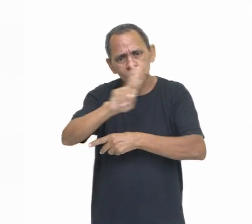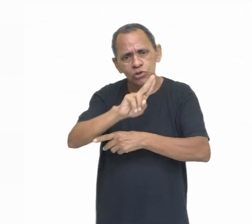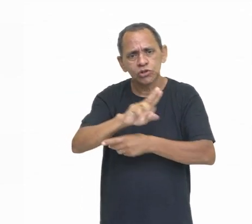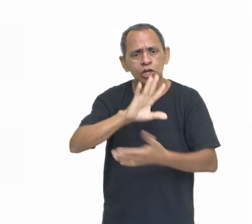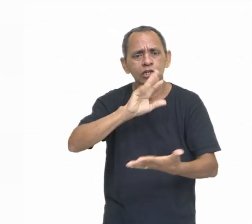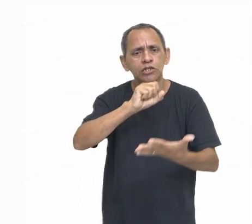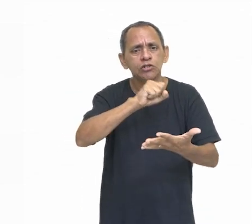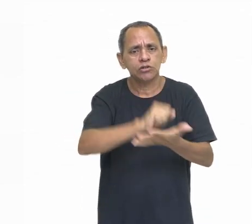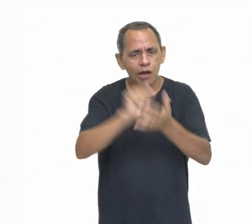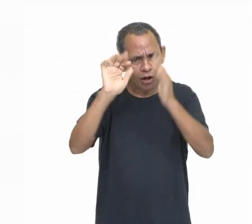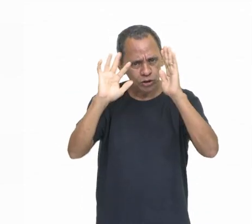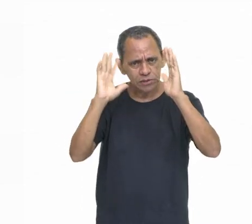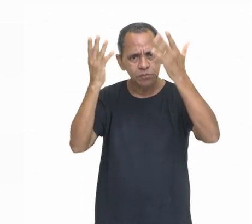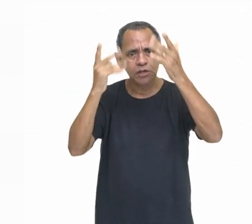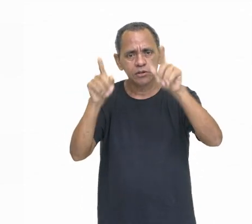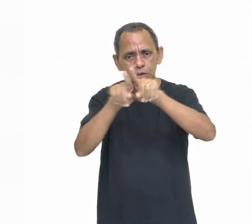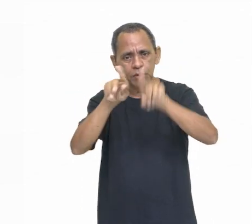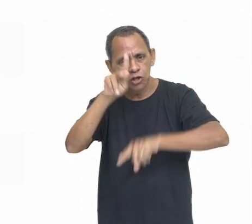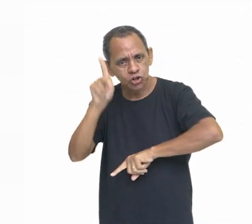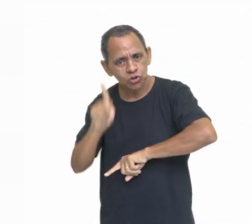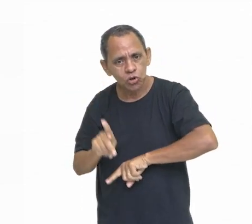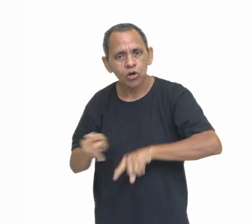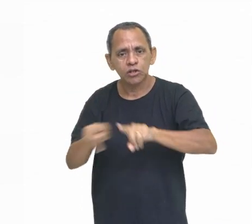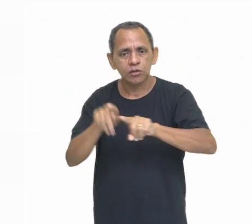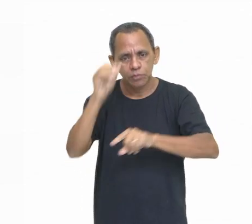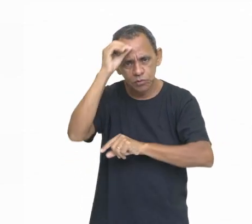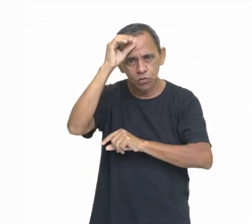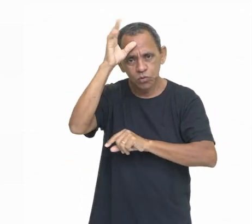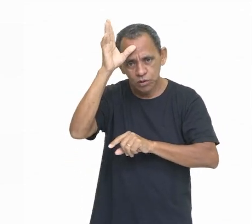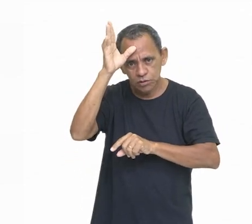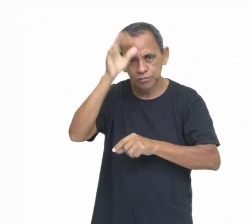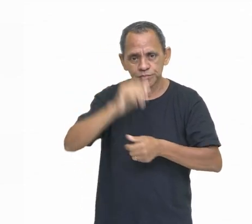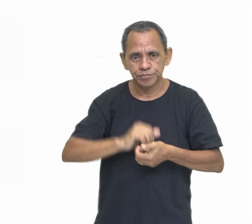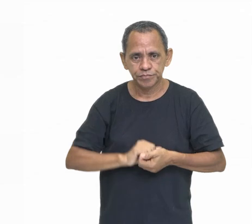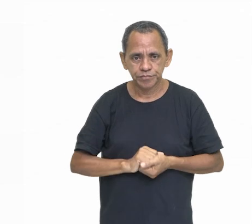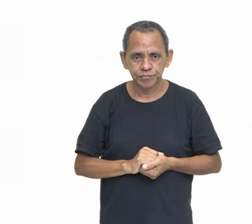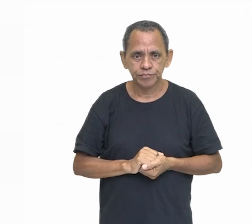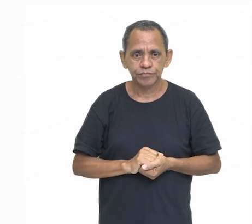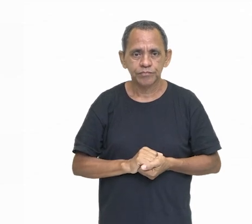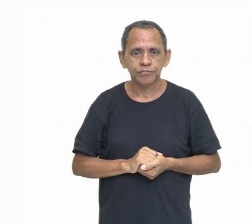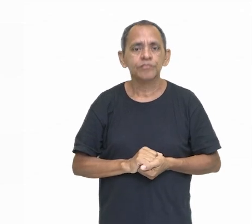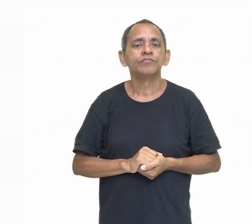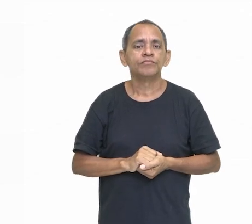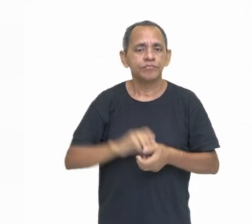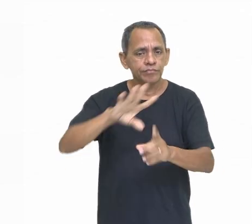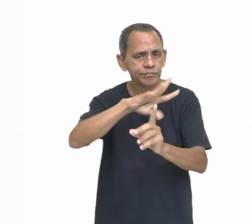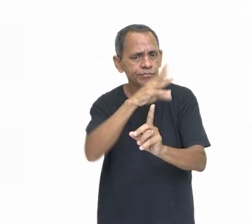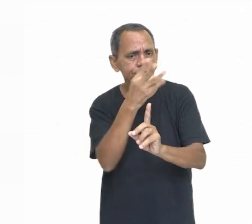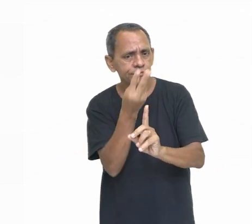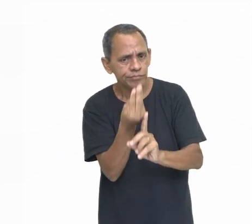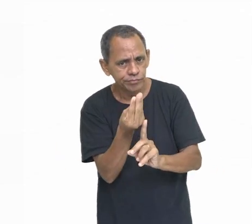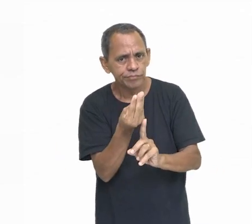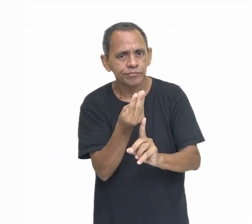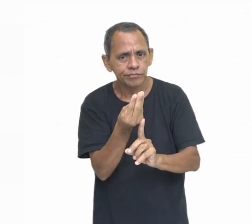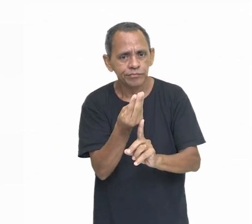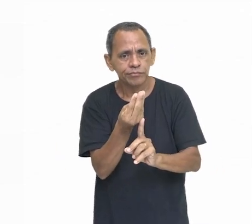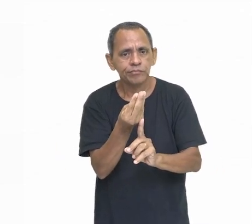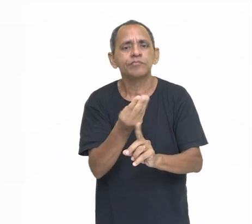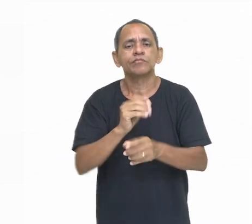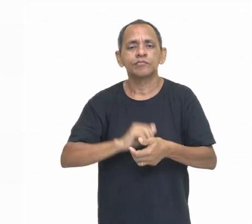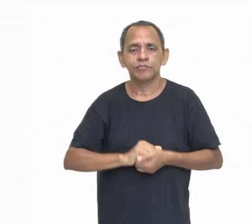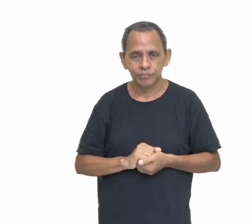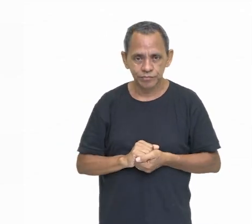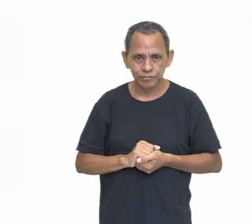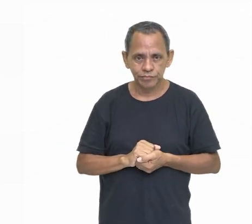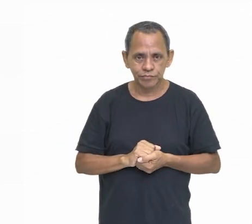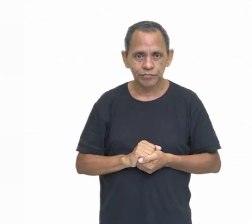registrar eventos, história e conhecimento. Tá? Expressões artísticas ricas e arquiteturas